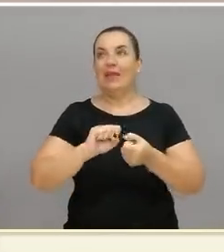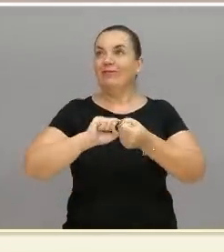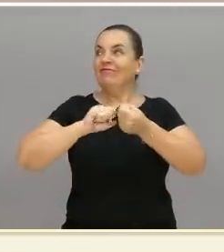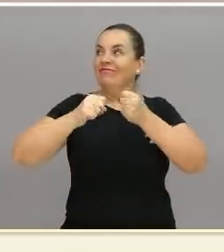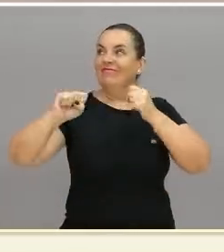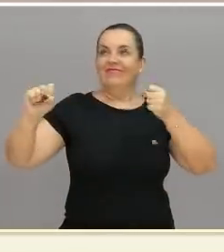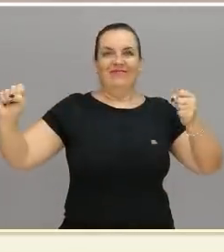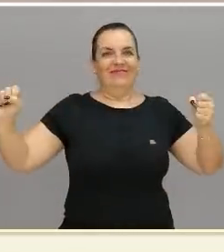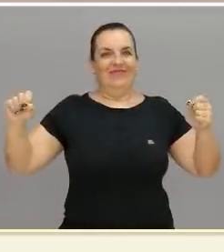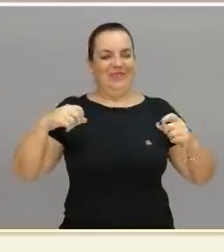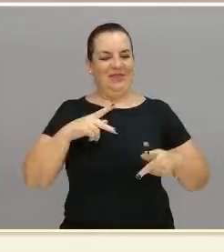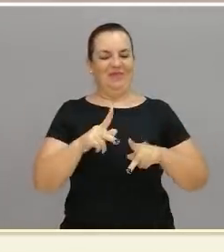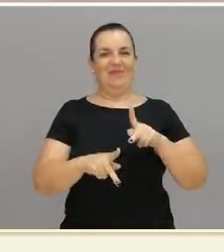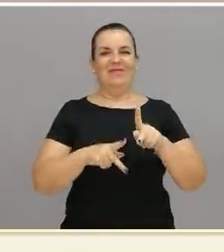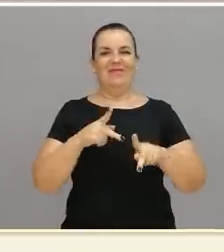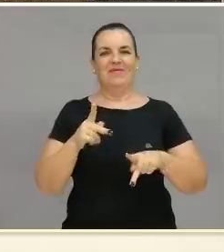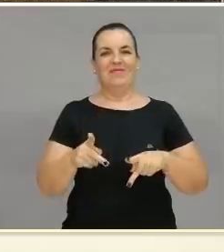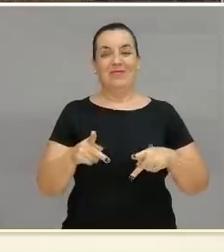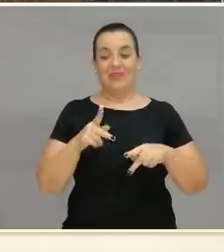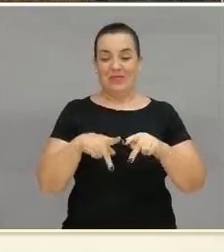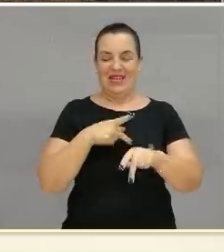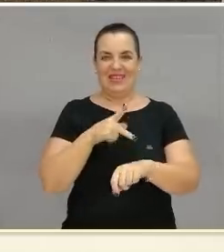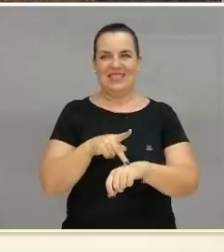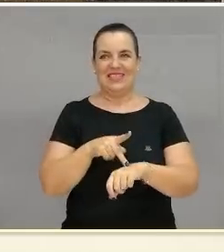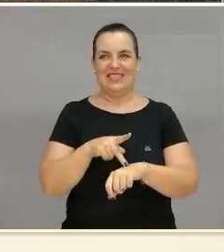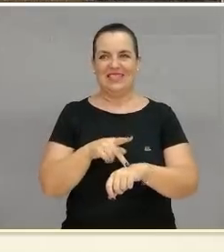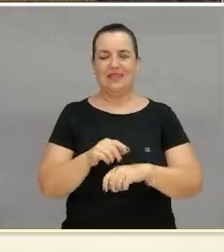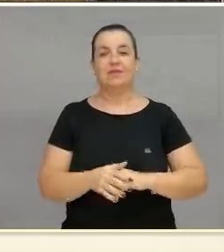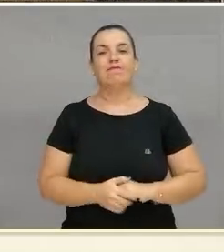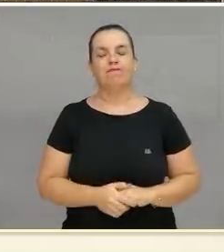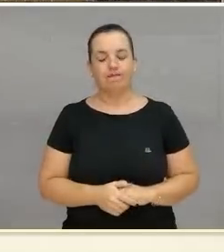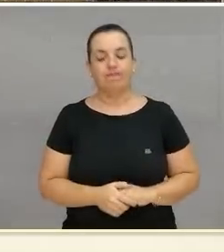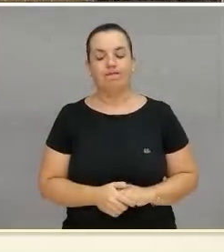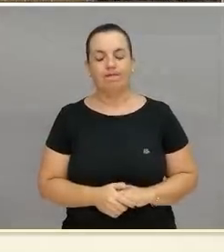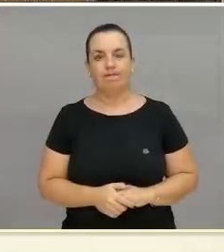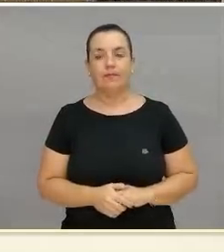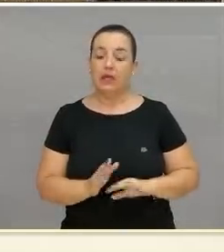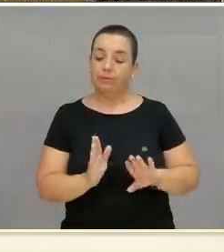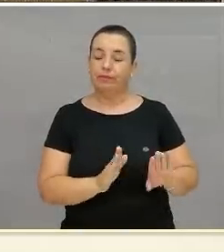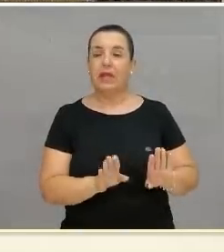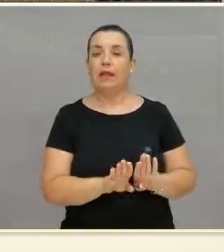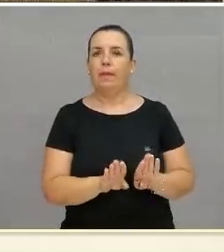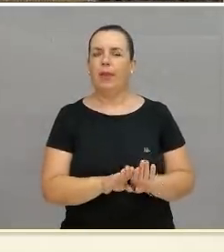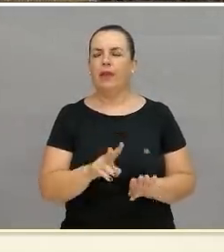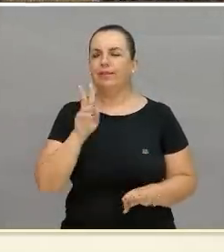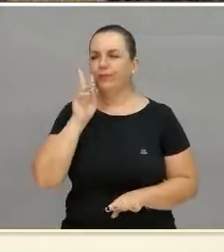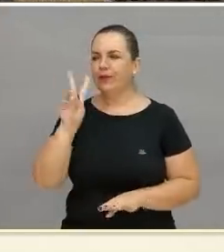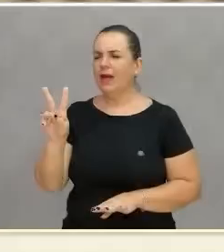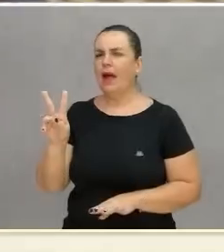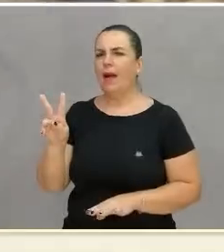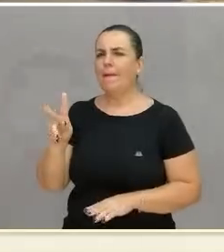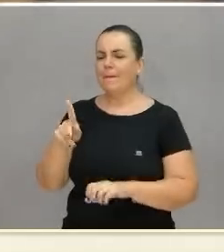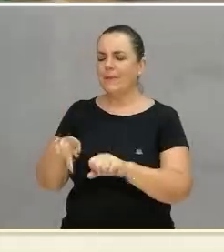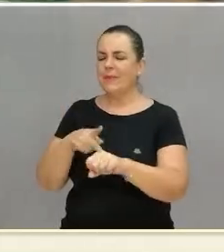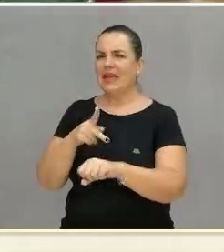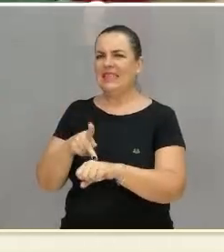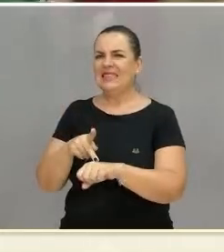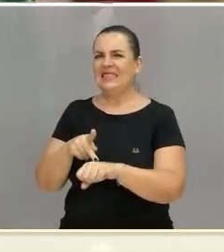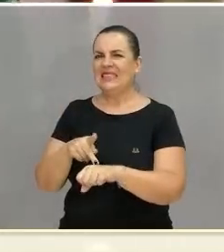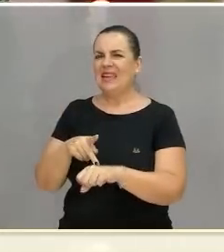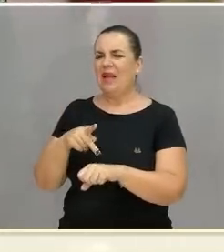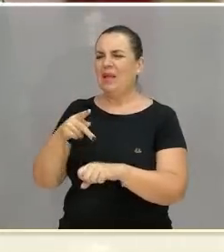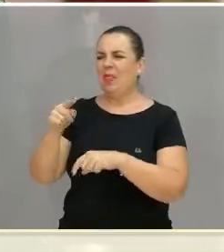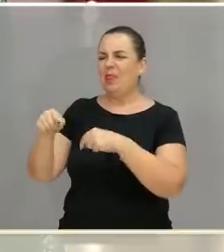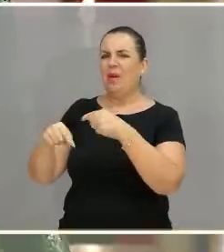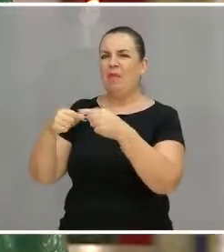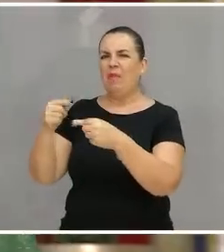você olhar para alguns países, e aqui de novo abro um parênteses, pós-guerra. Olha para o Japão